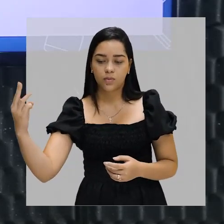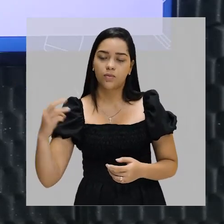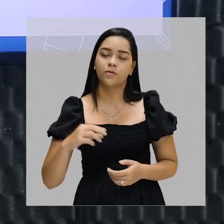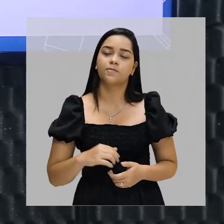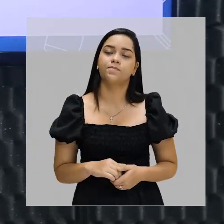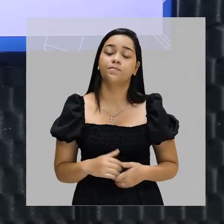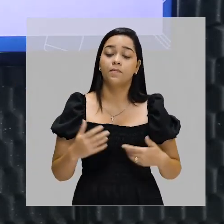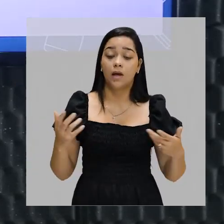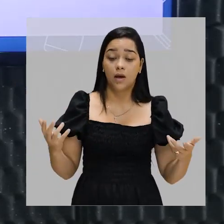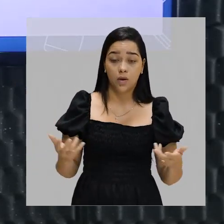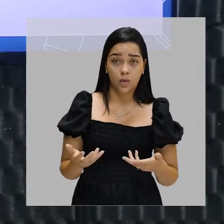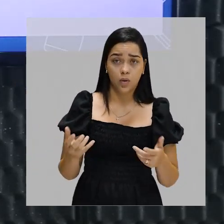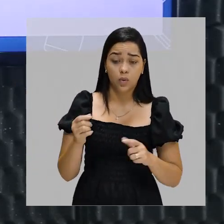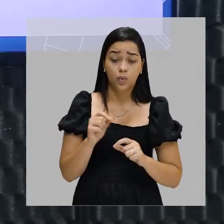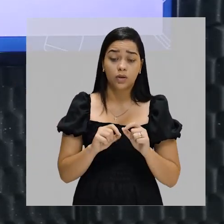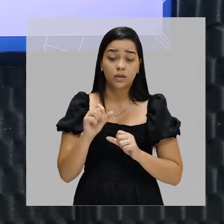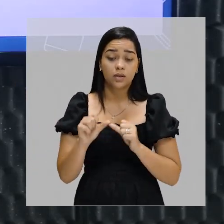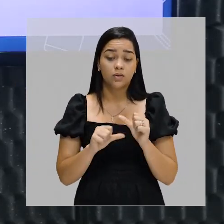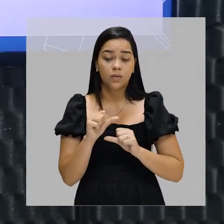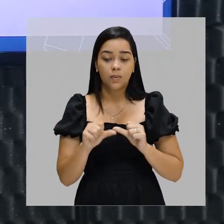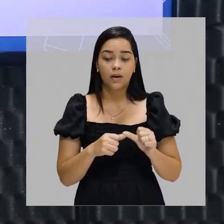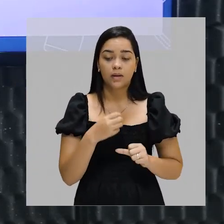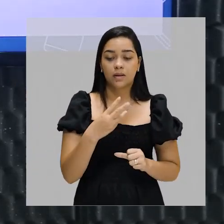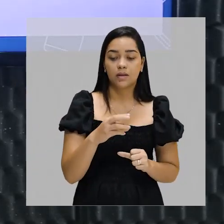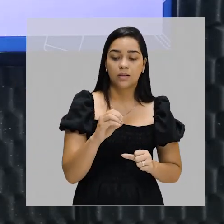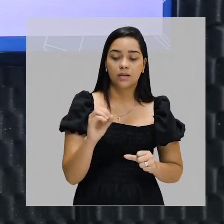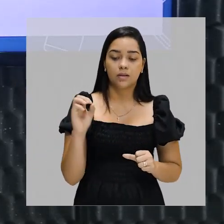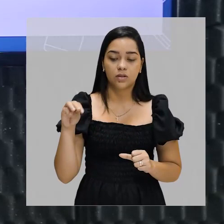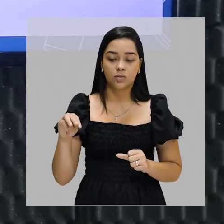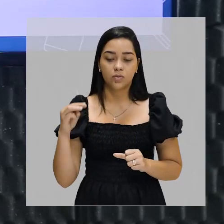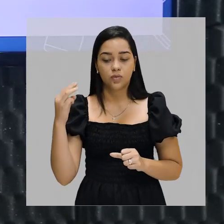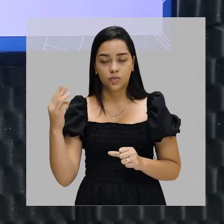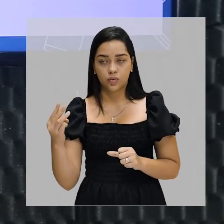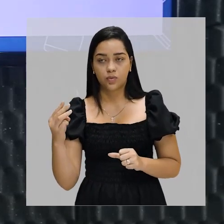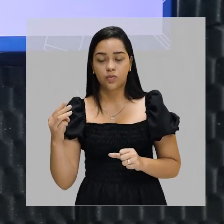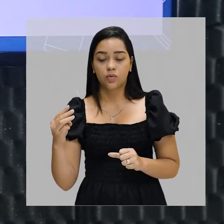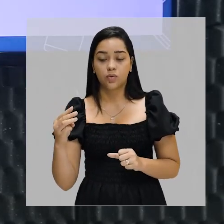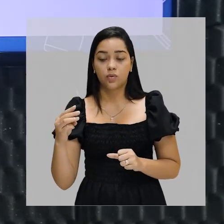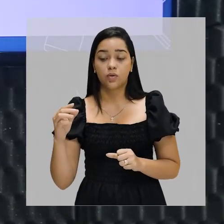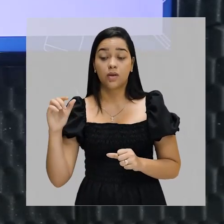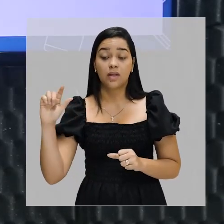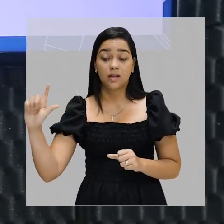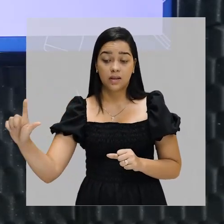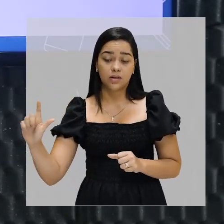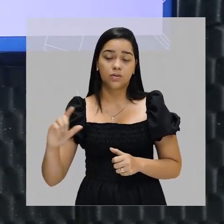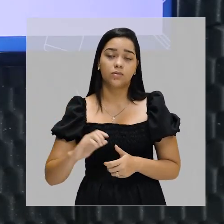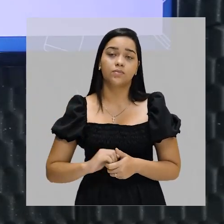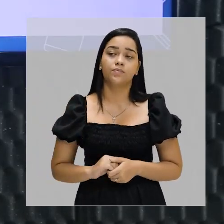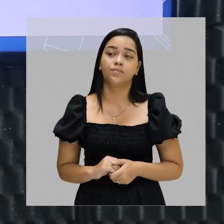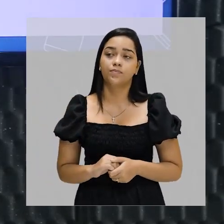cúbicos. Agora, transformar 300 centímetros cúbicos em litro.